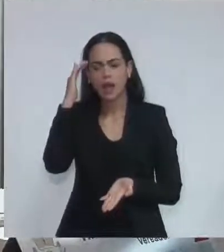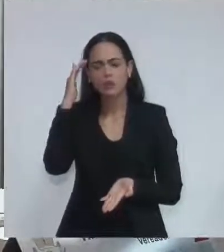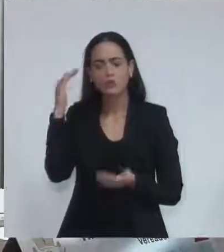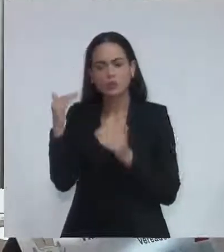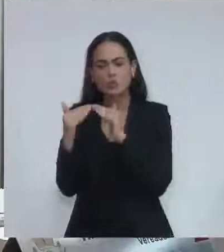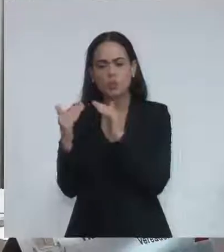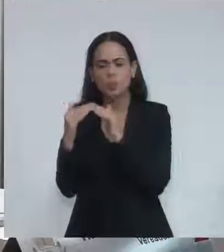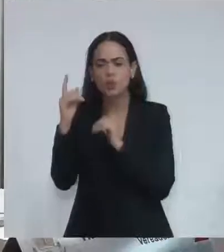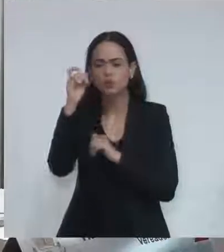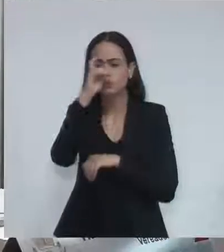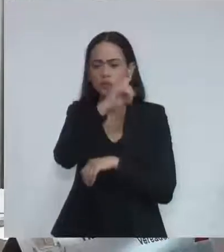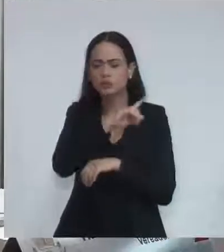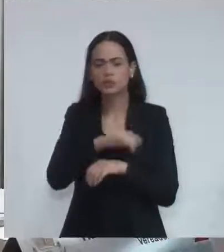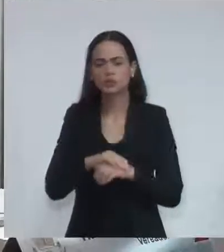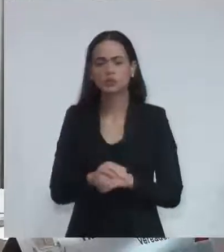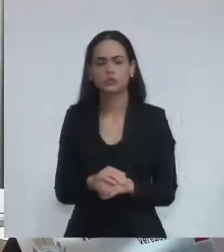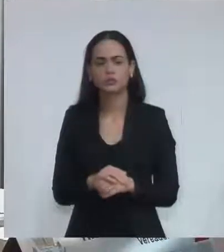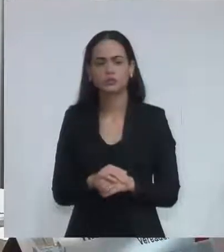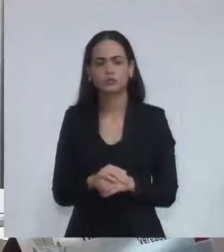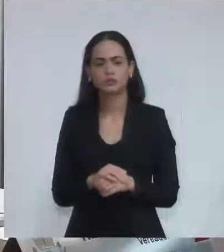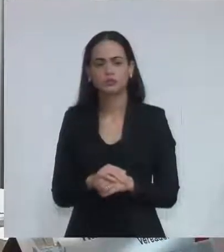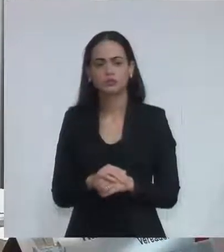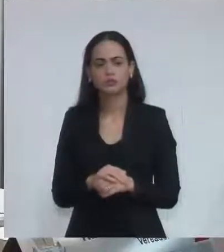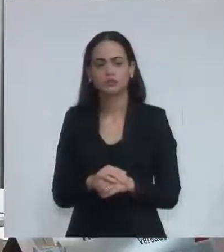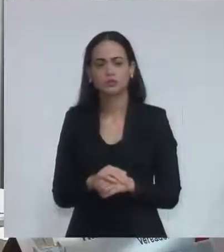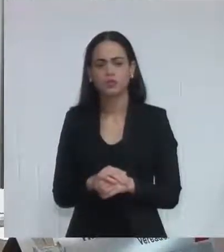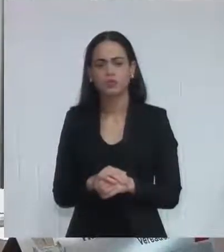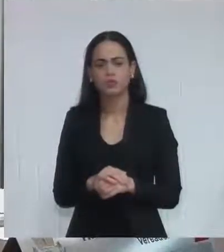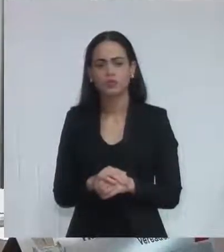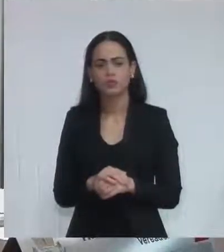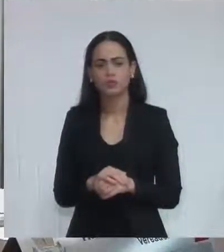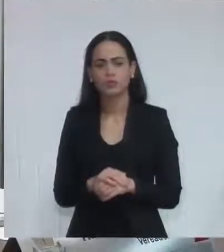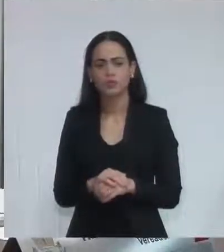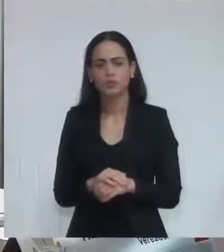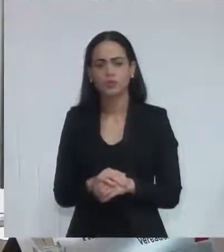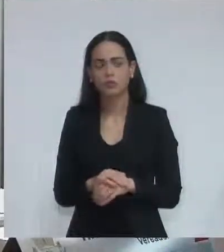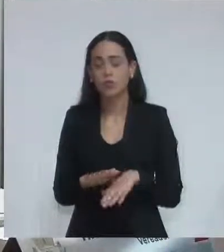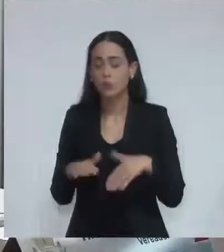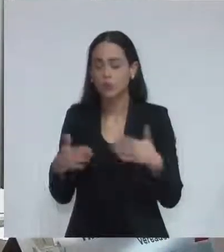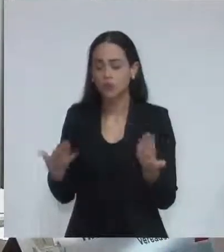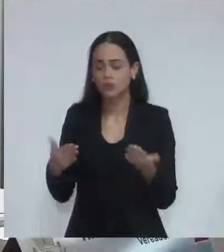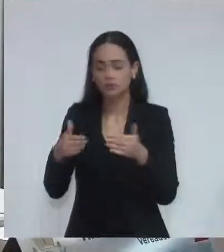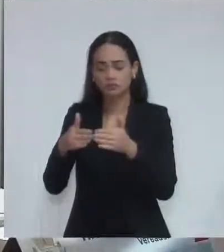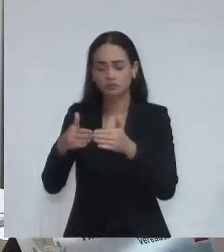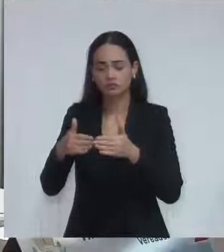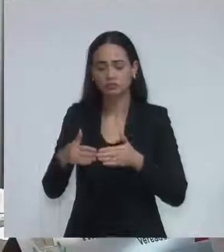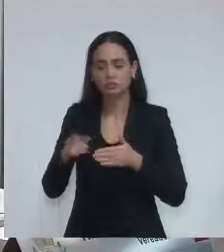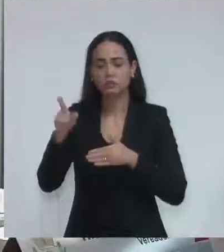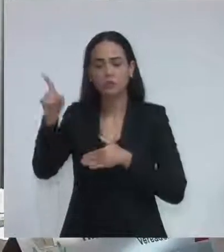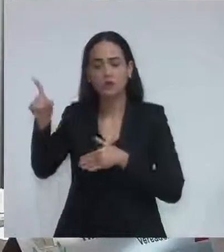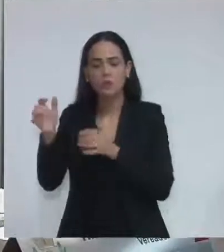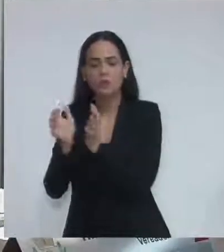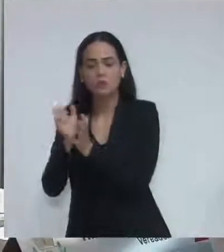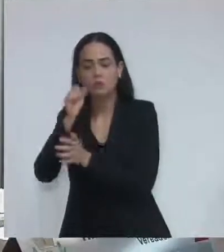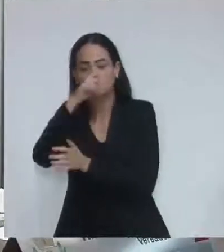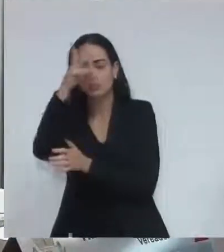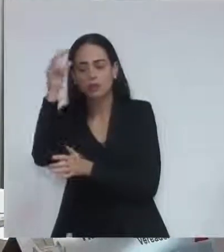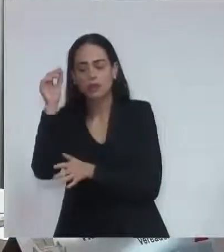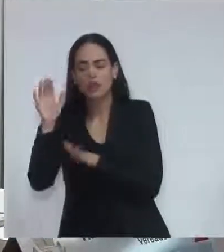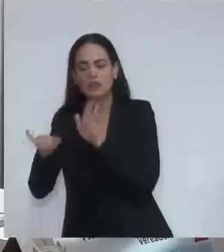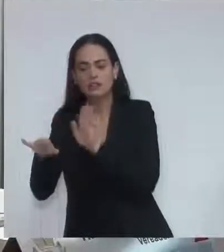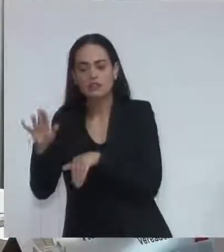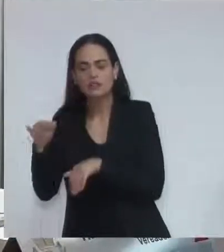um requerimento bem feito até dificulta eles lá em não responder. Eles têm por obrigação responder, mas quando a gente faz o requerimento bem